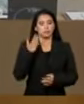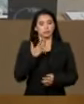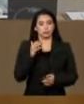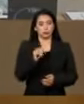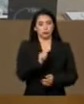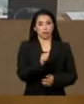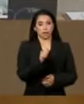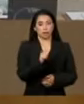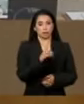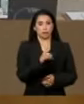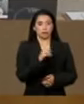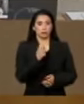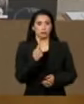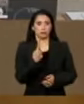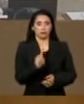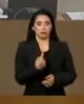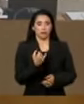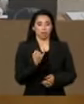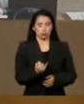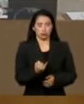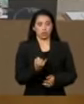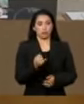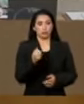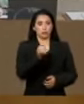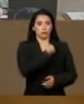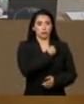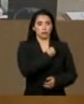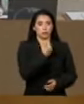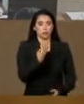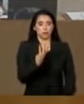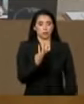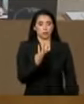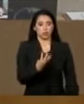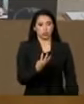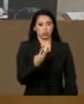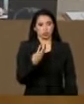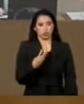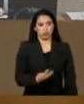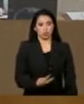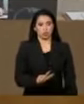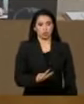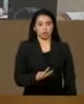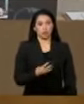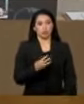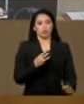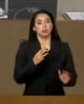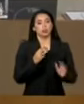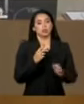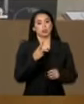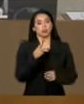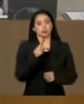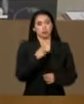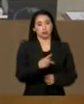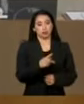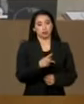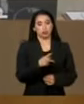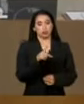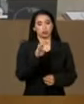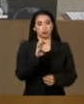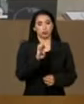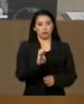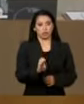número 43, ouvindo pelo Partido Ecológico Nacional, PEN, os